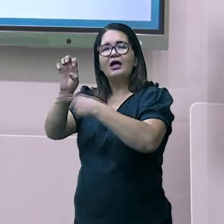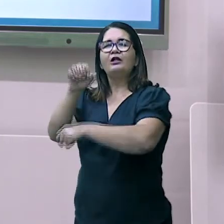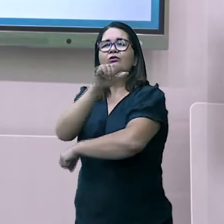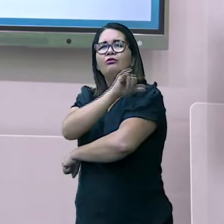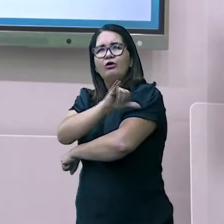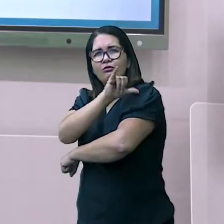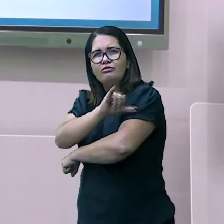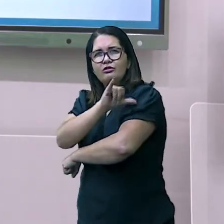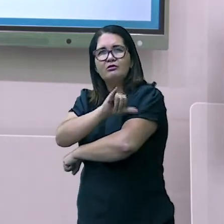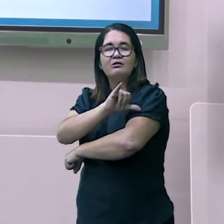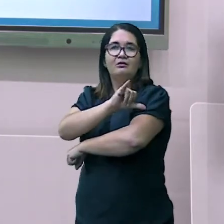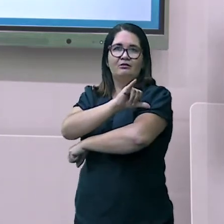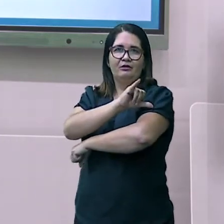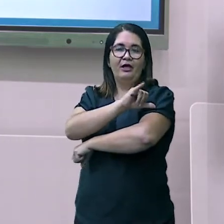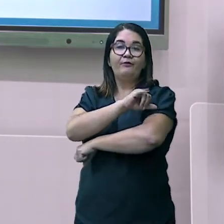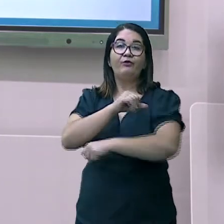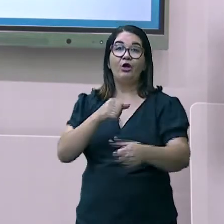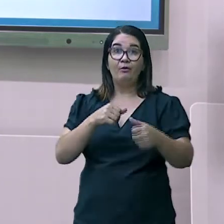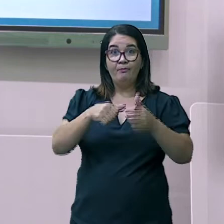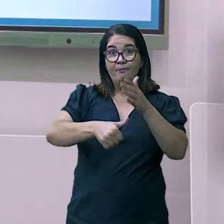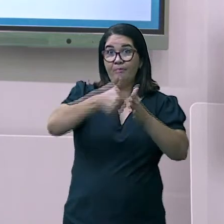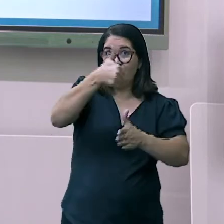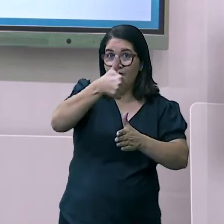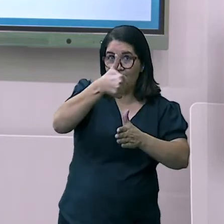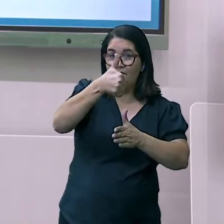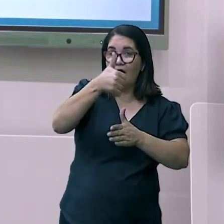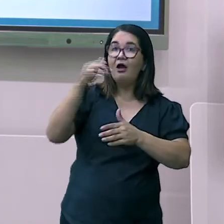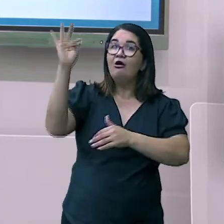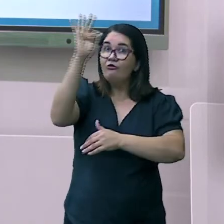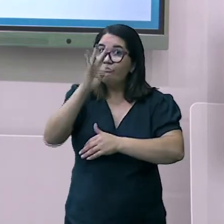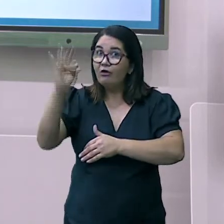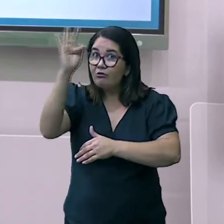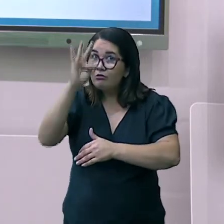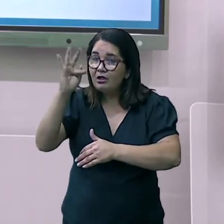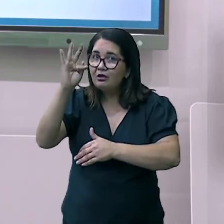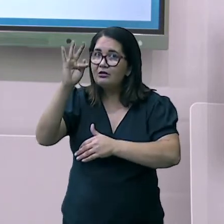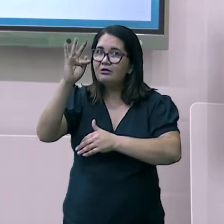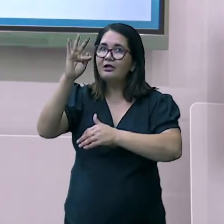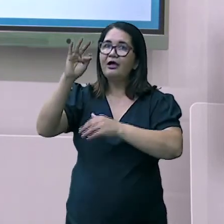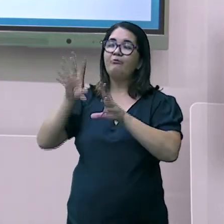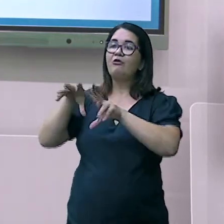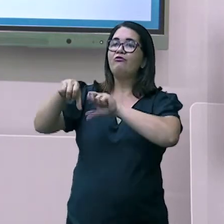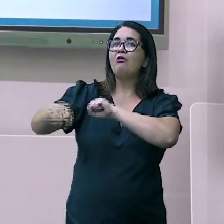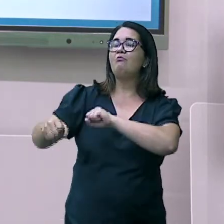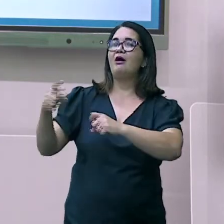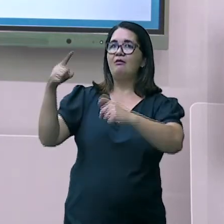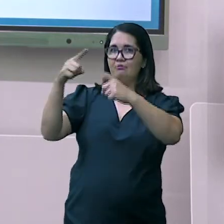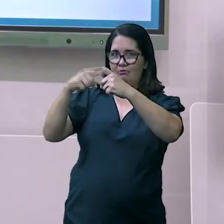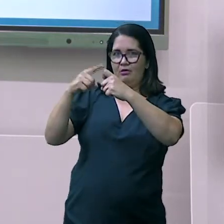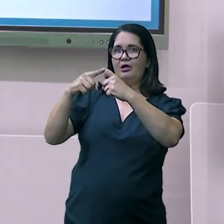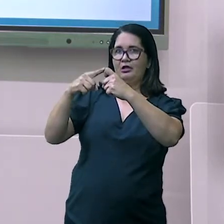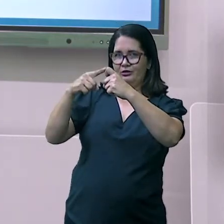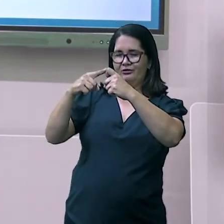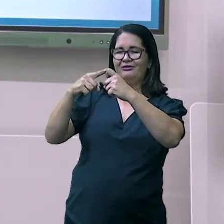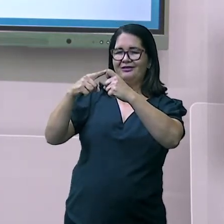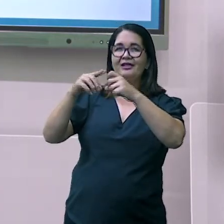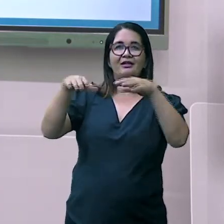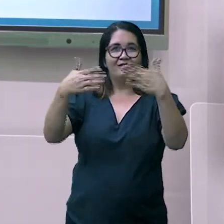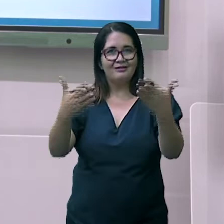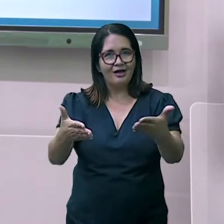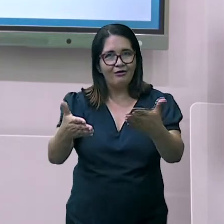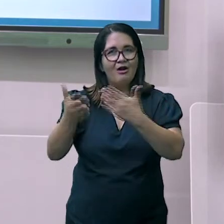também evoluiu muito ao longo do tempo, ao longo da história, e continua